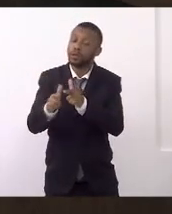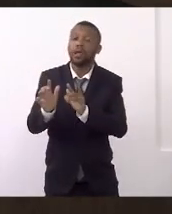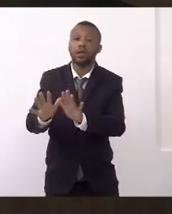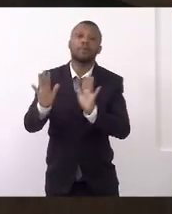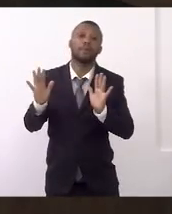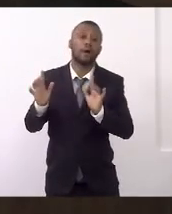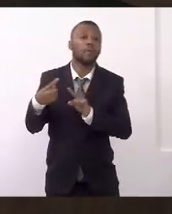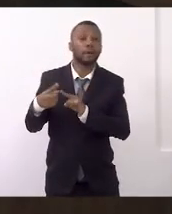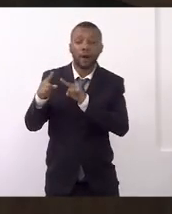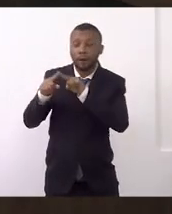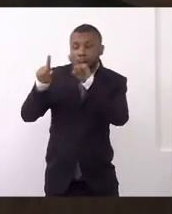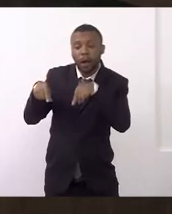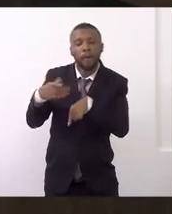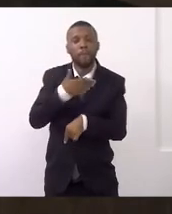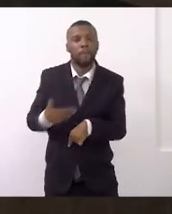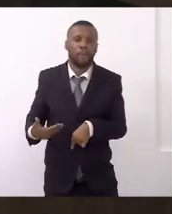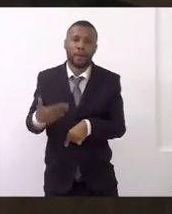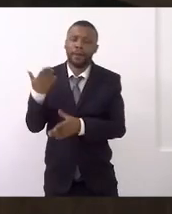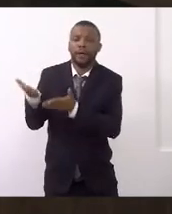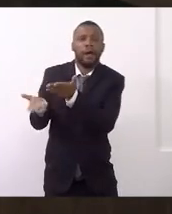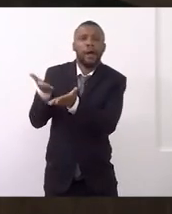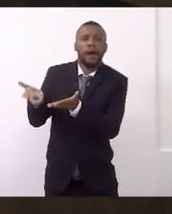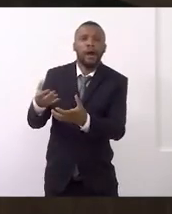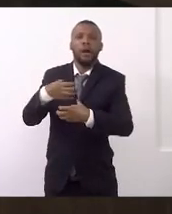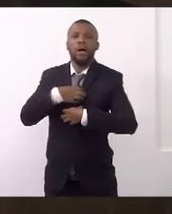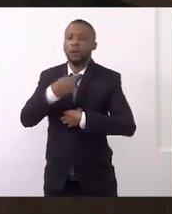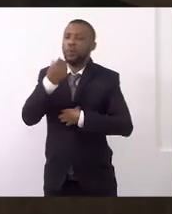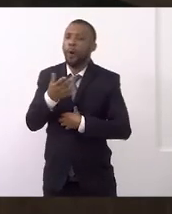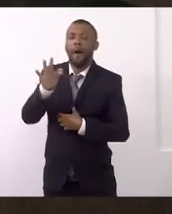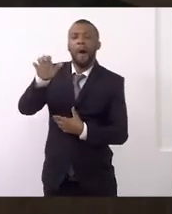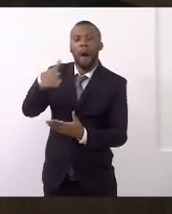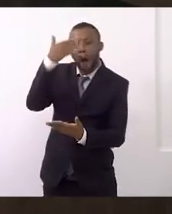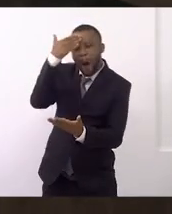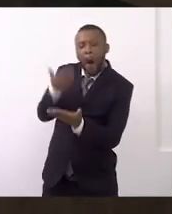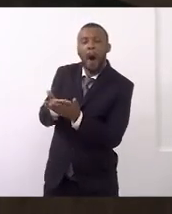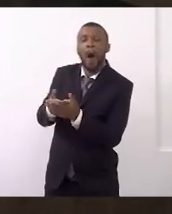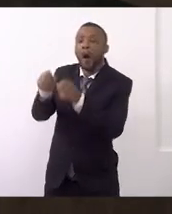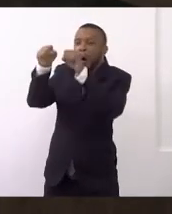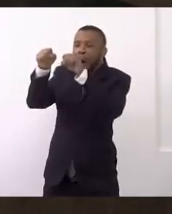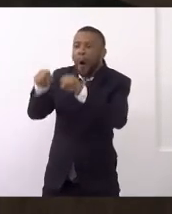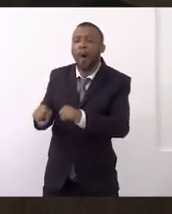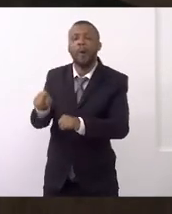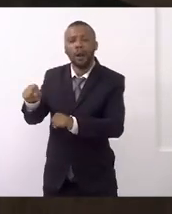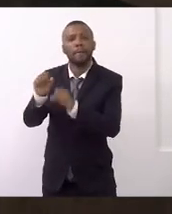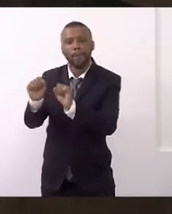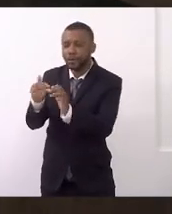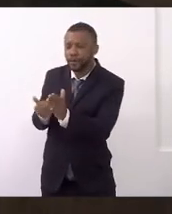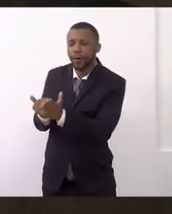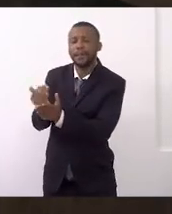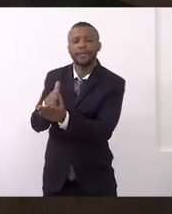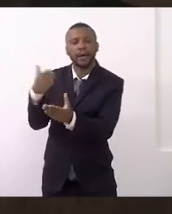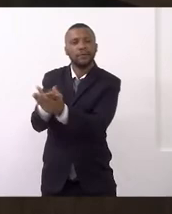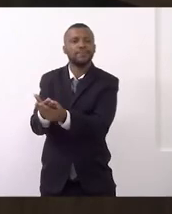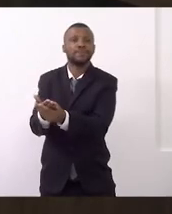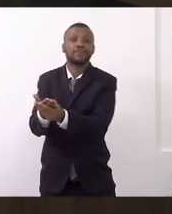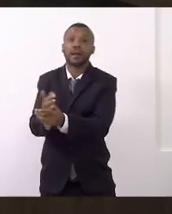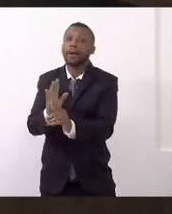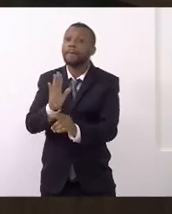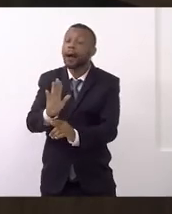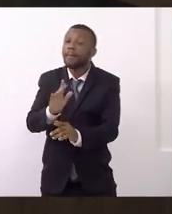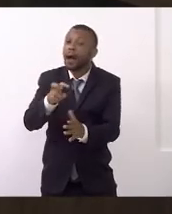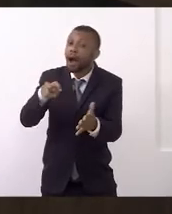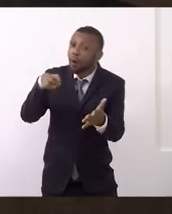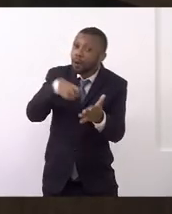o agente público, ele tem que ser dotado de boa fé, e o testemunho dele pode abrir um procedimento. Agora, para condenar,